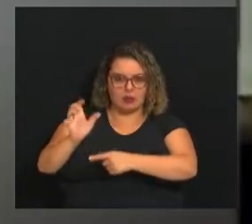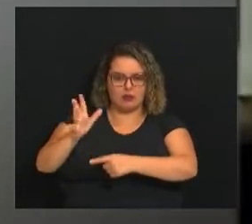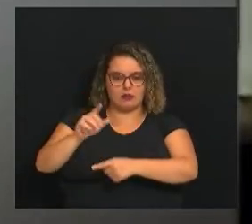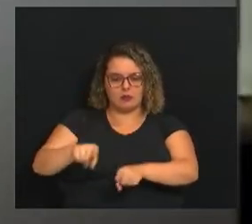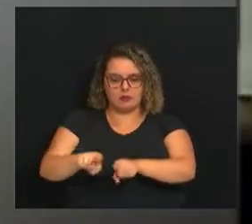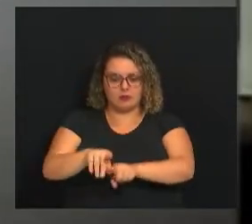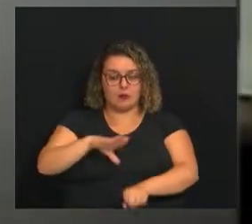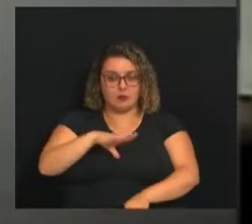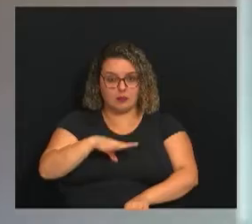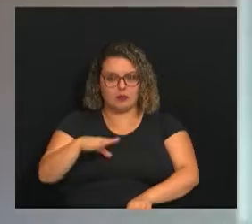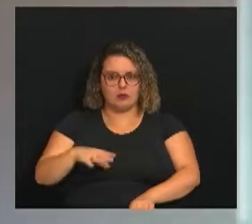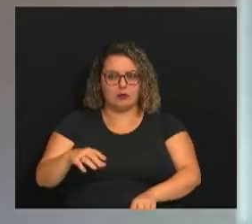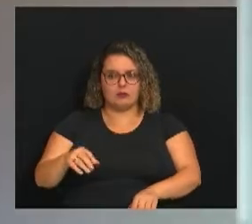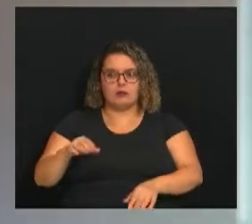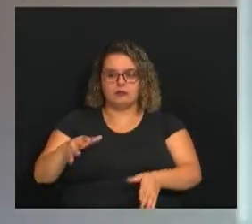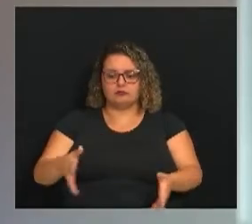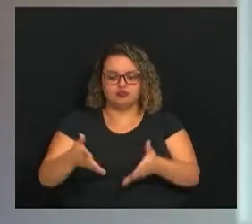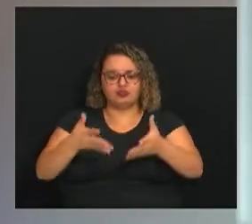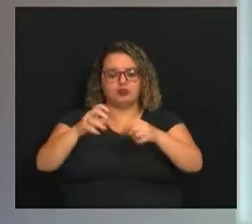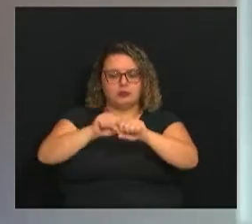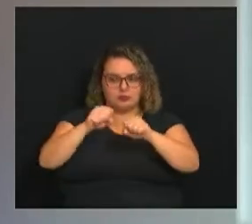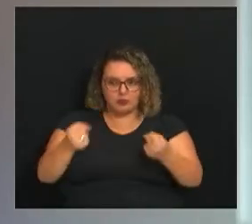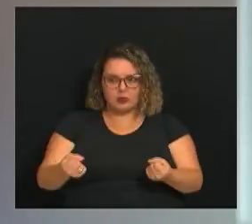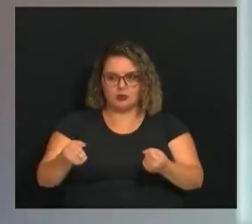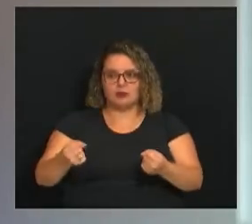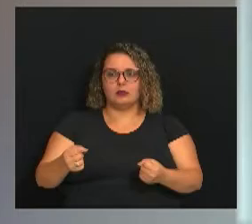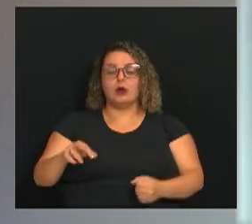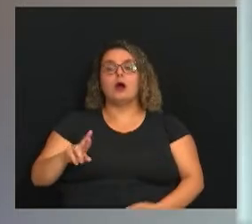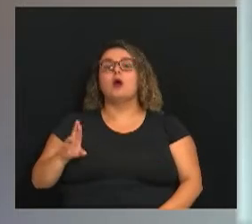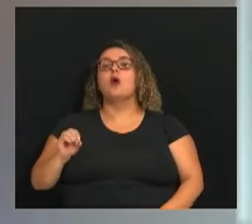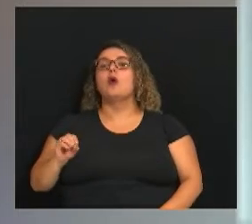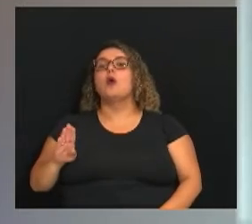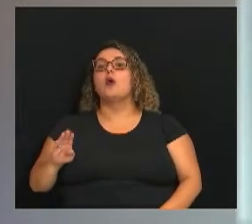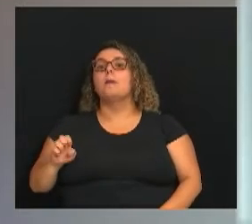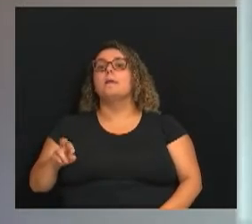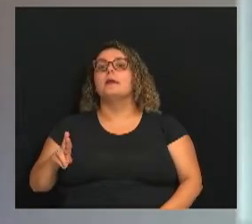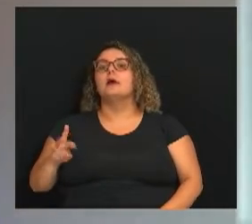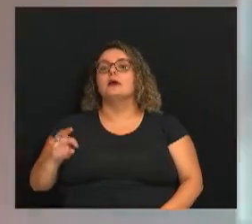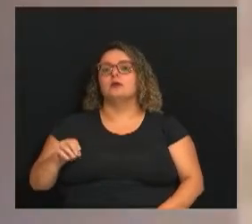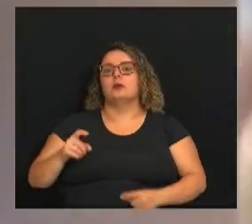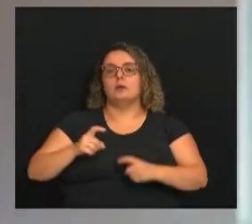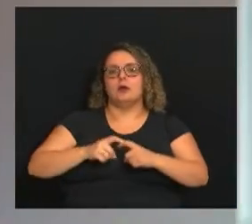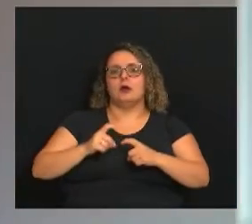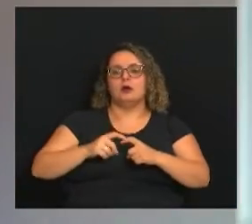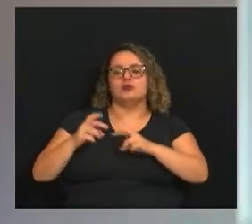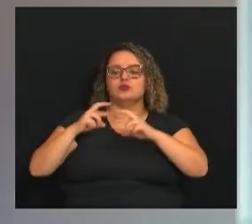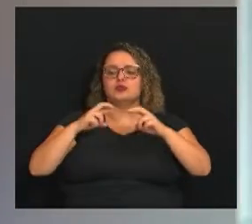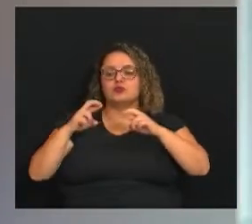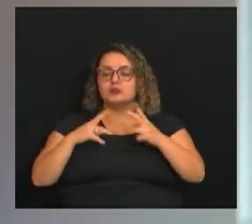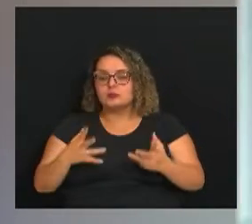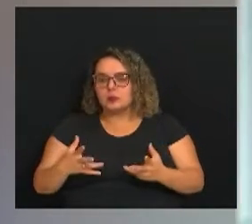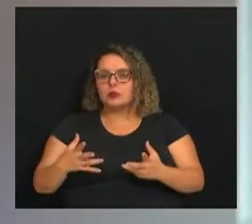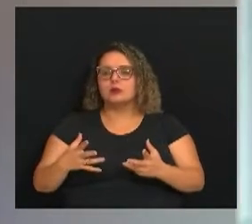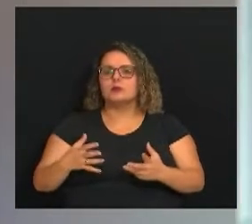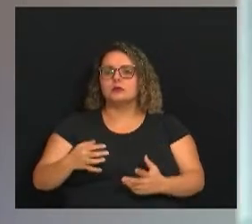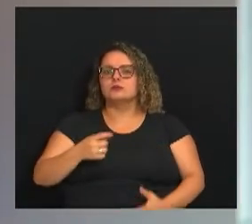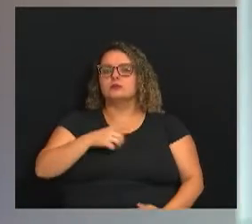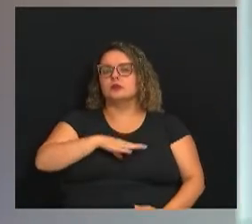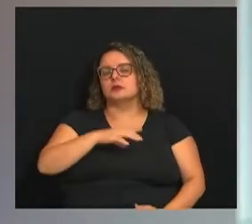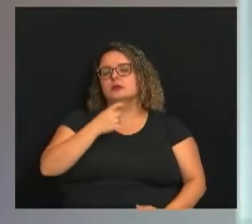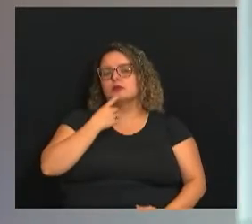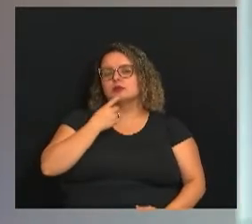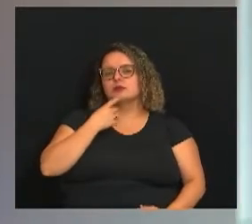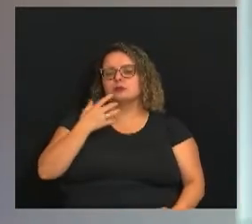provocam esse desmonte, né? Roberto Marden, médico sanitarista da Rede Municipal de Campinas, deu a sua contribuição